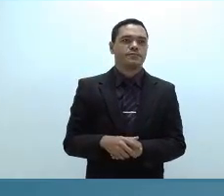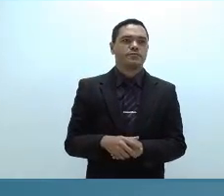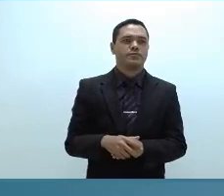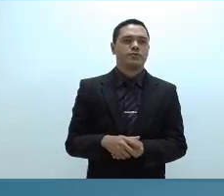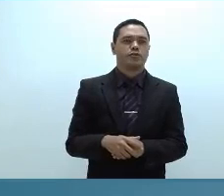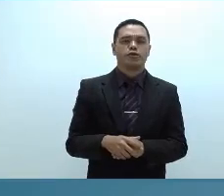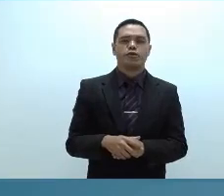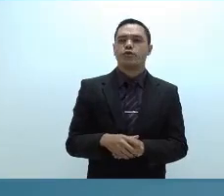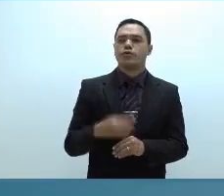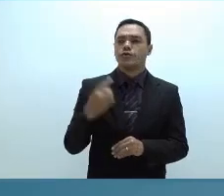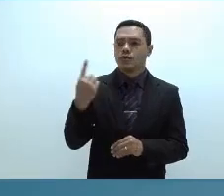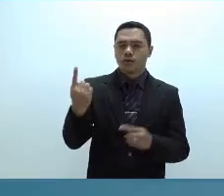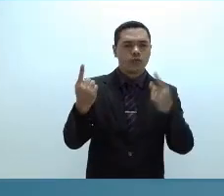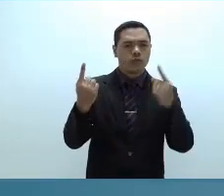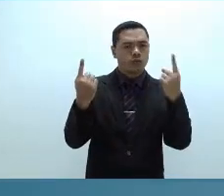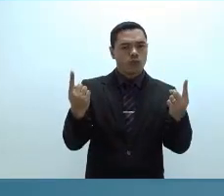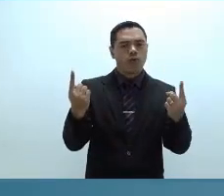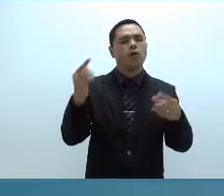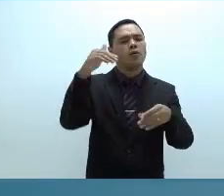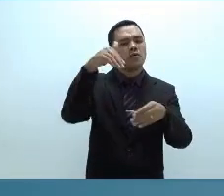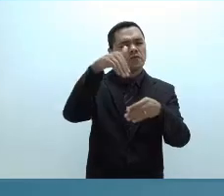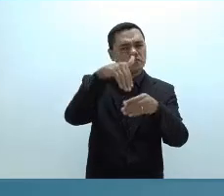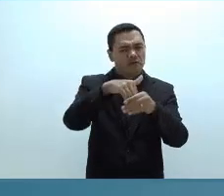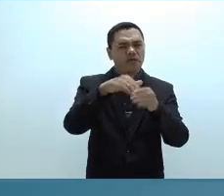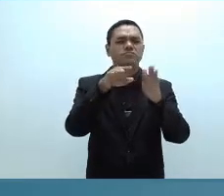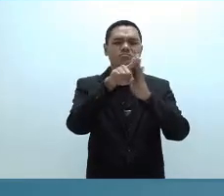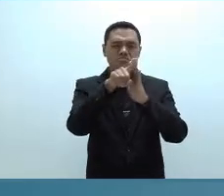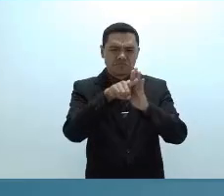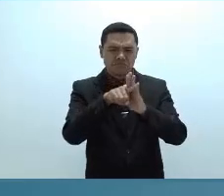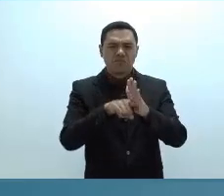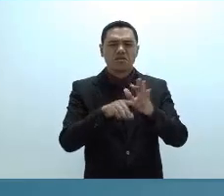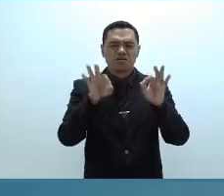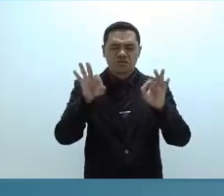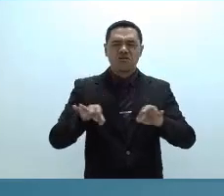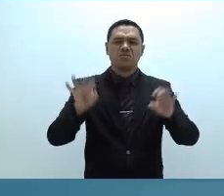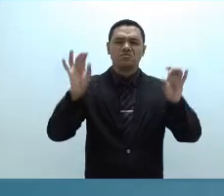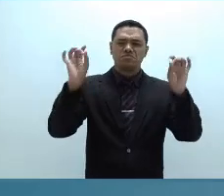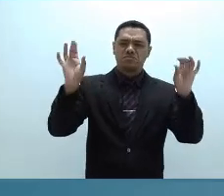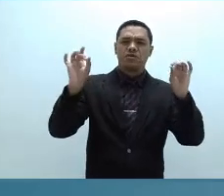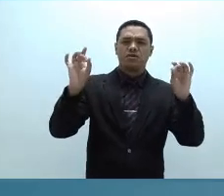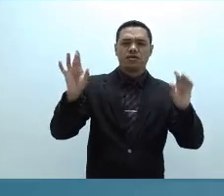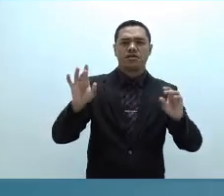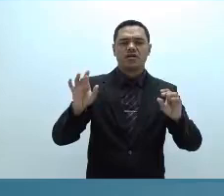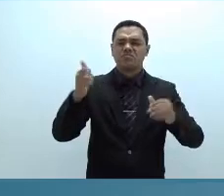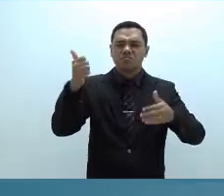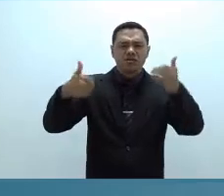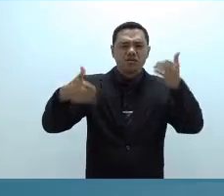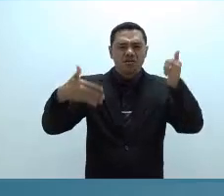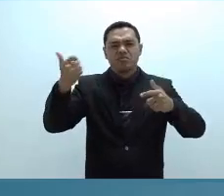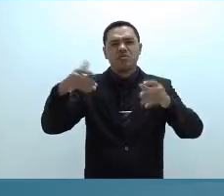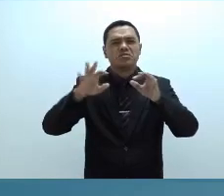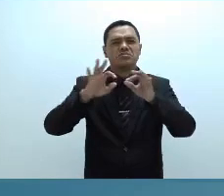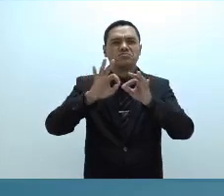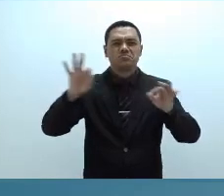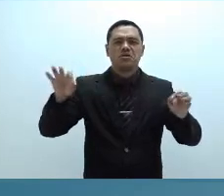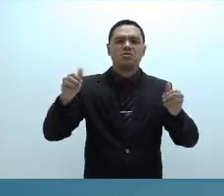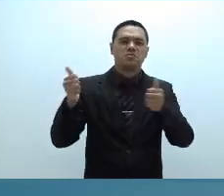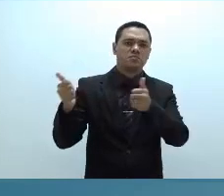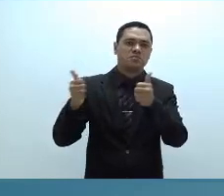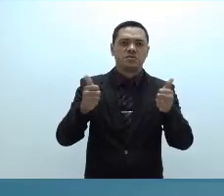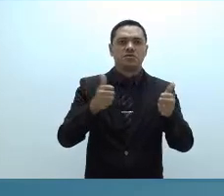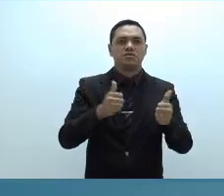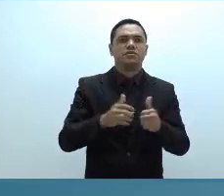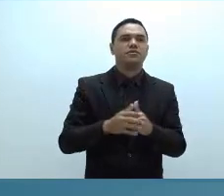grandes votos, minuciosos, detalhados, explicativos. O